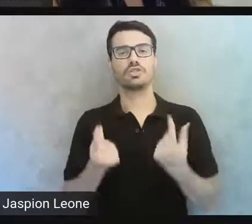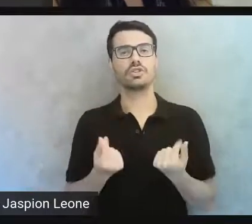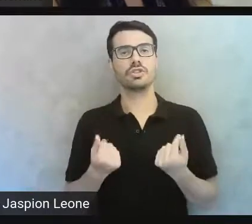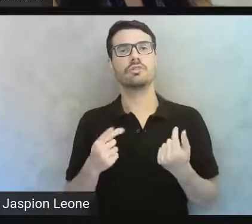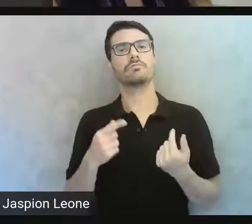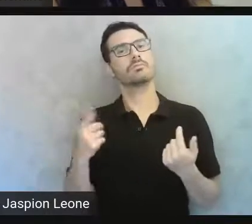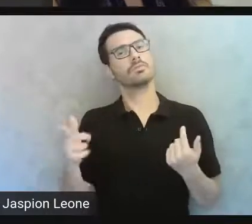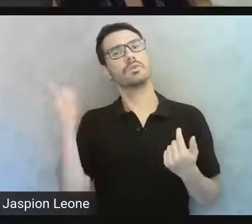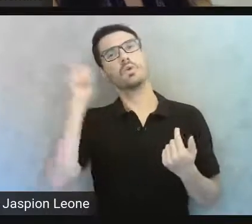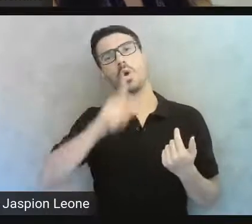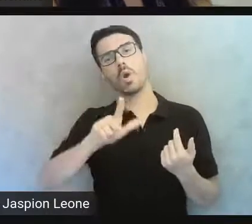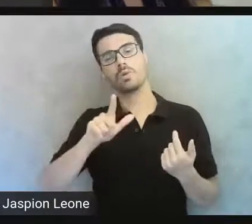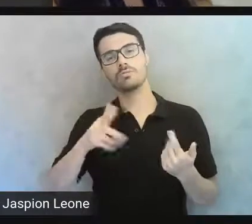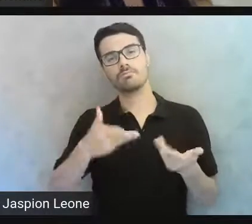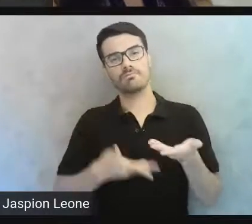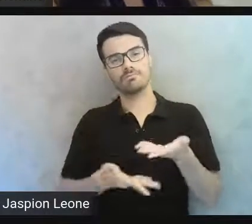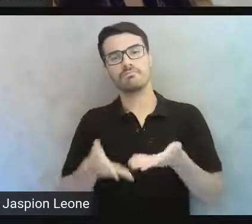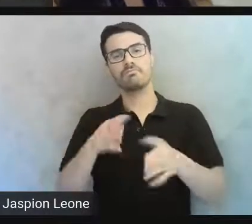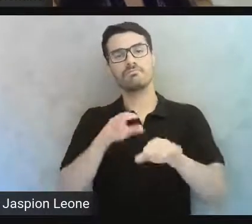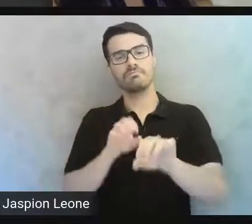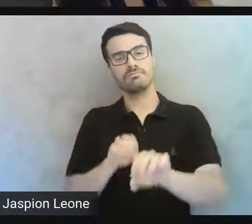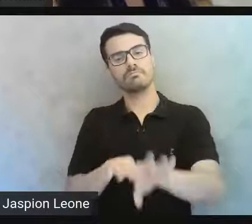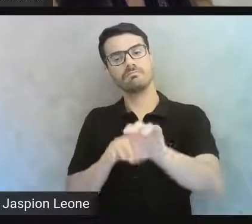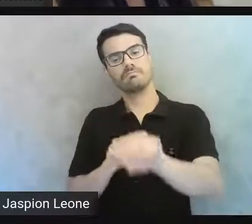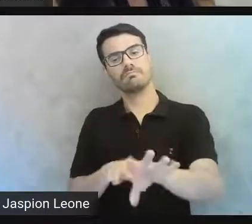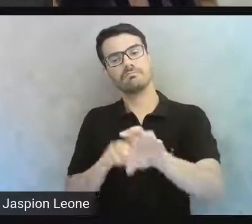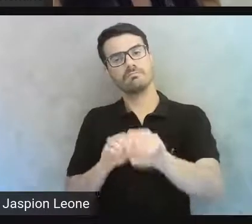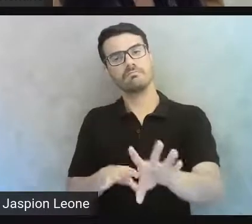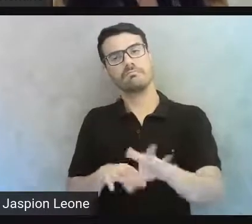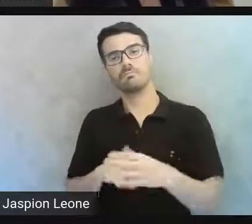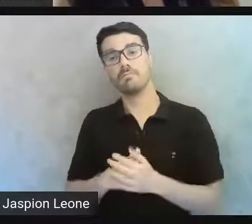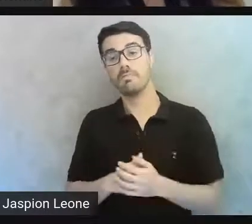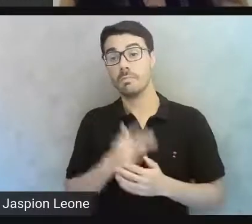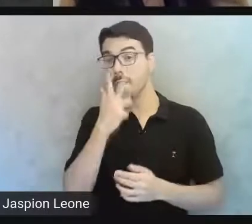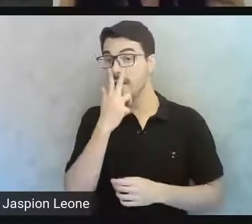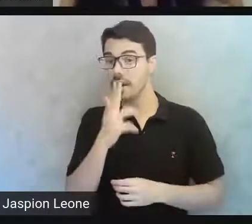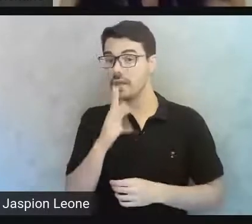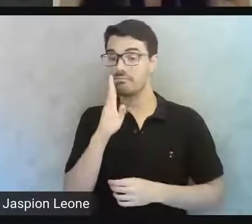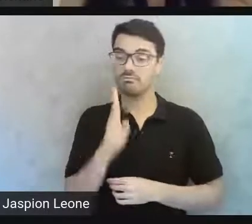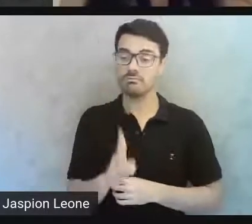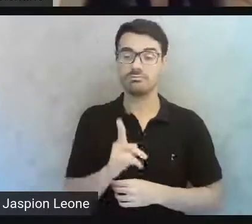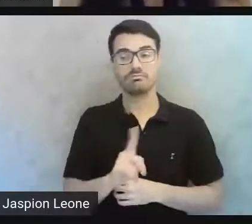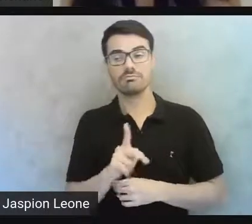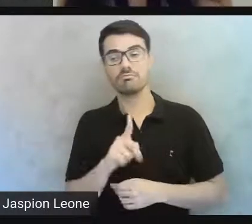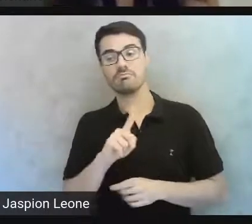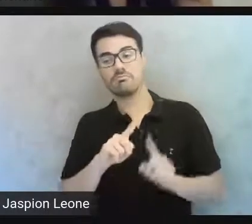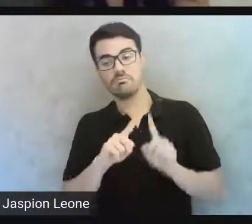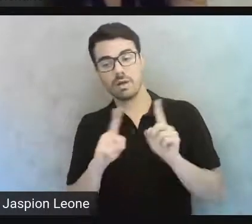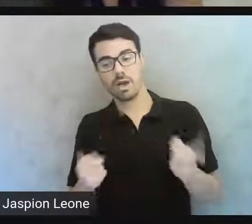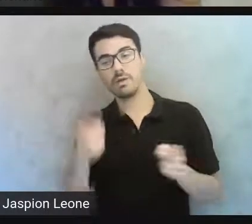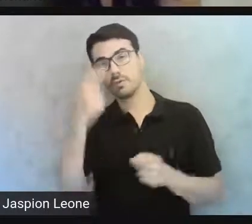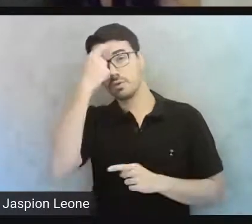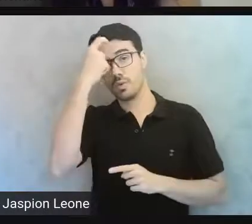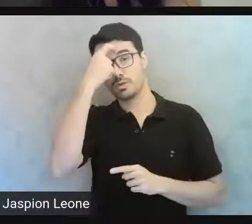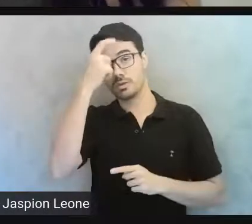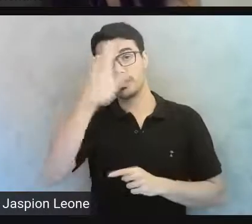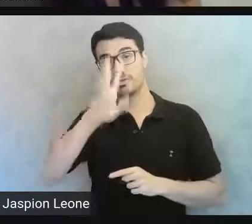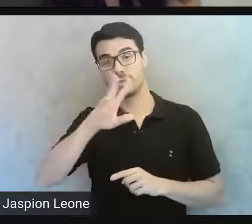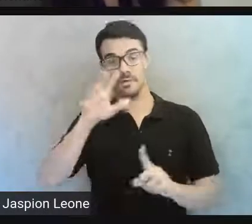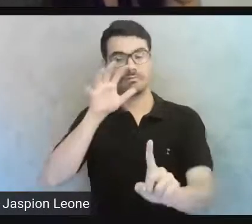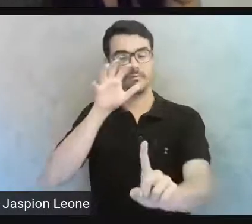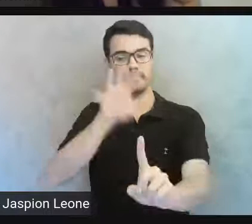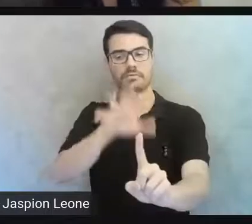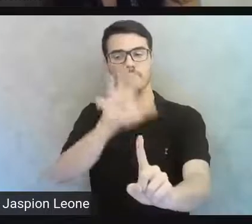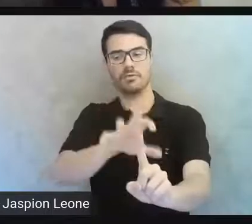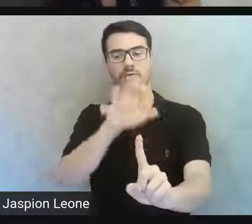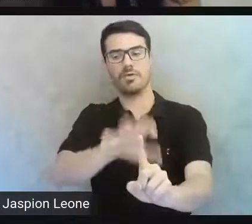não ensinando eles, mesmo que de forma indireta. É isso, né? Já ter essa consciência de que as nossas atitudes vão influenciar e vão deixar